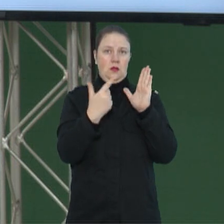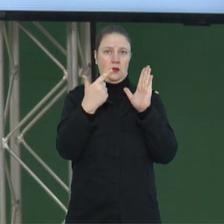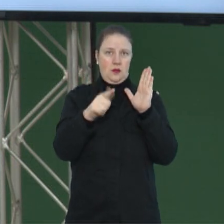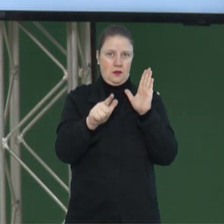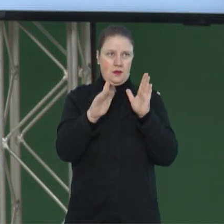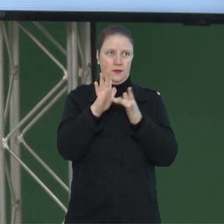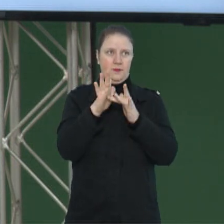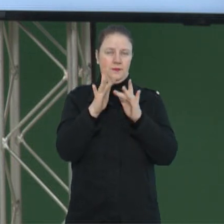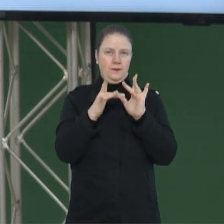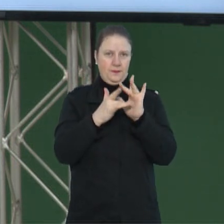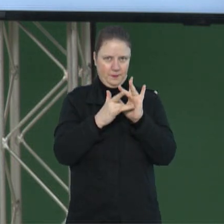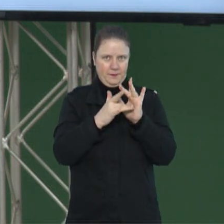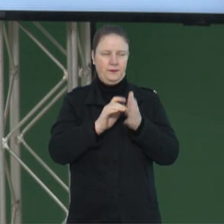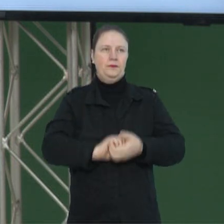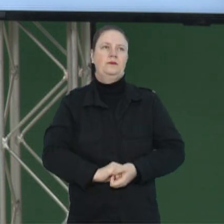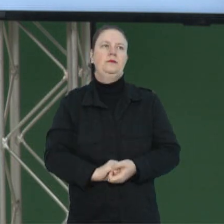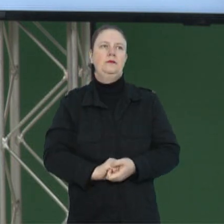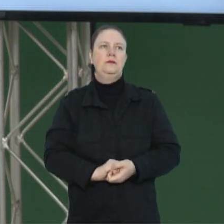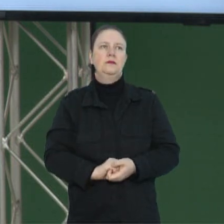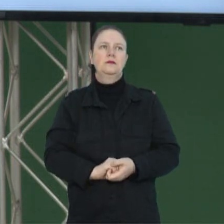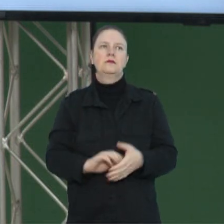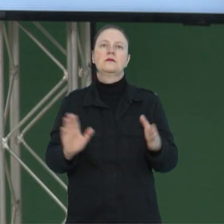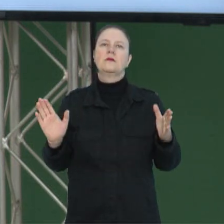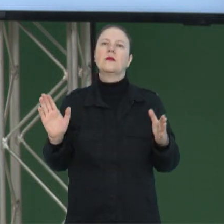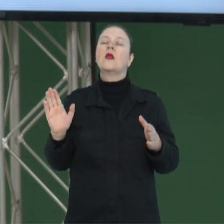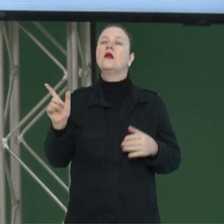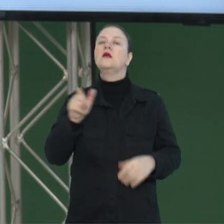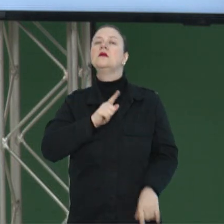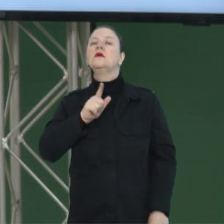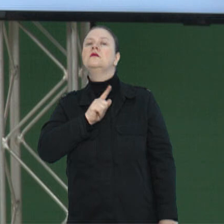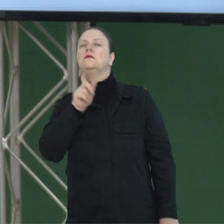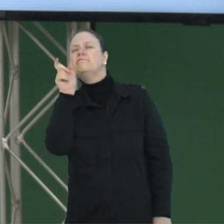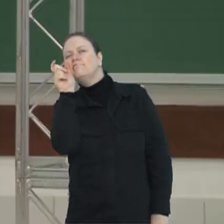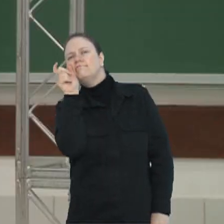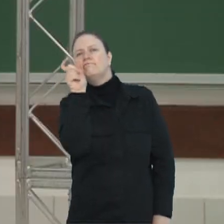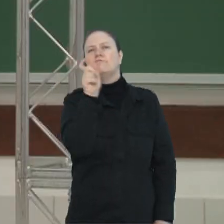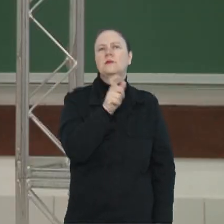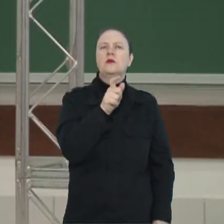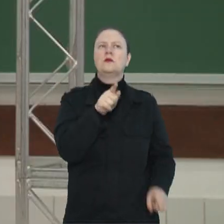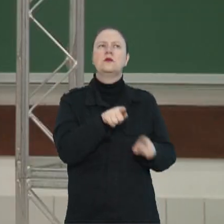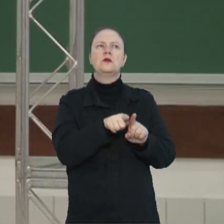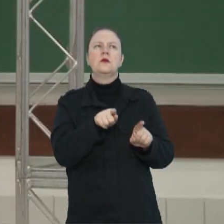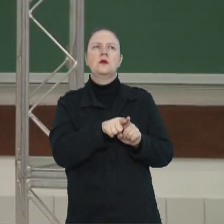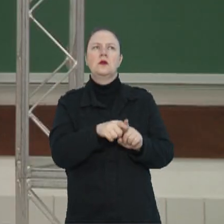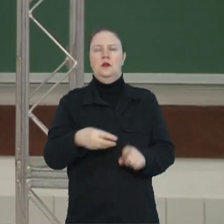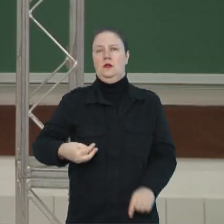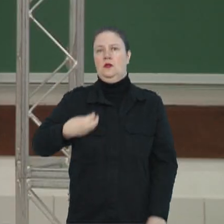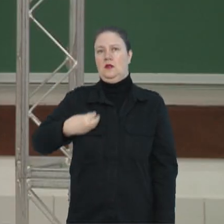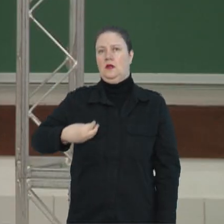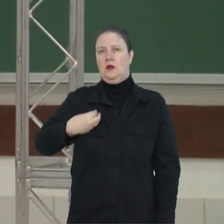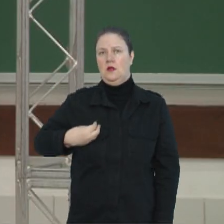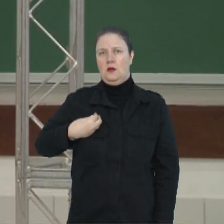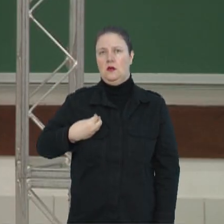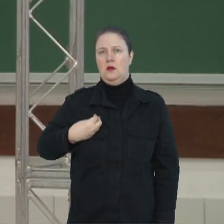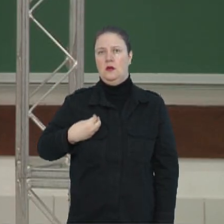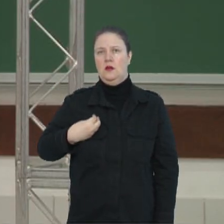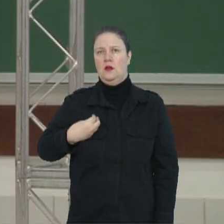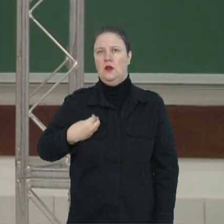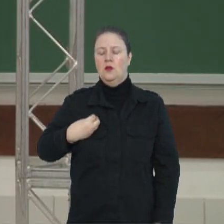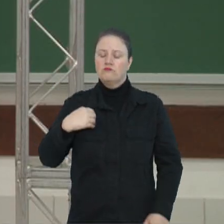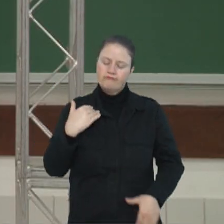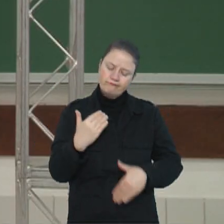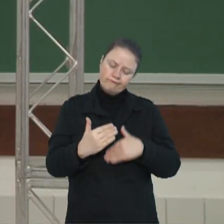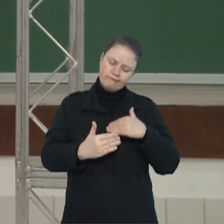perfeito? Temos ali um caso interessante na vida de Santo Agostinho, né? Quando ele vai estar no processo de conversão,